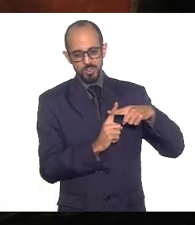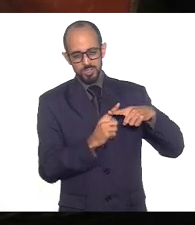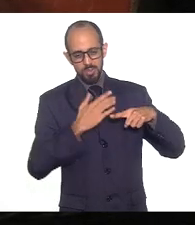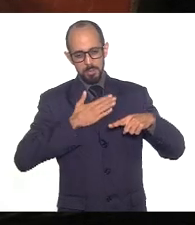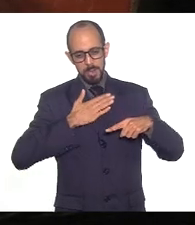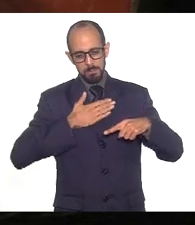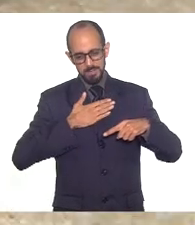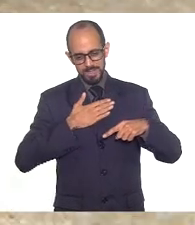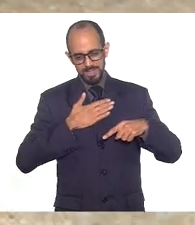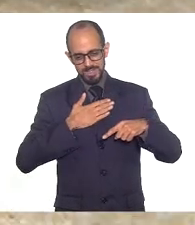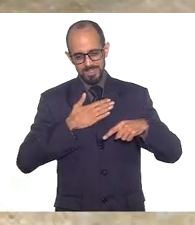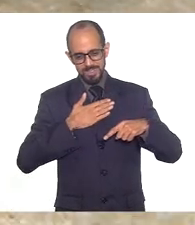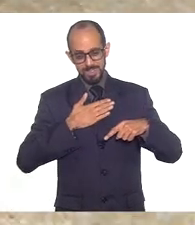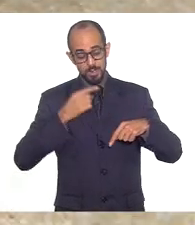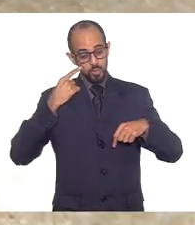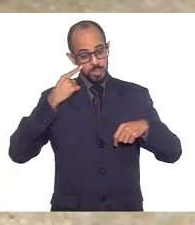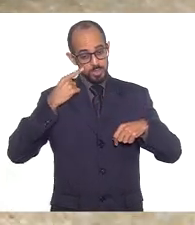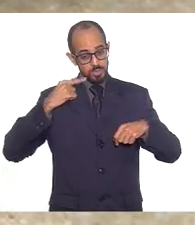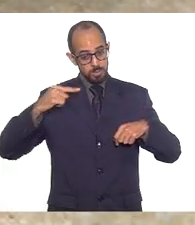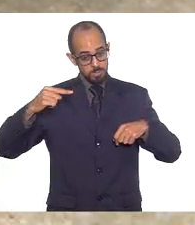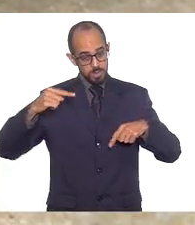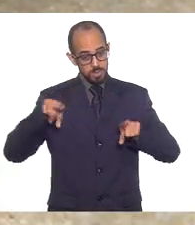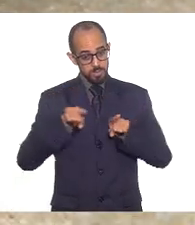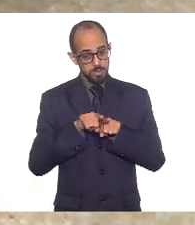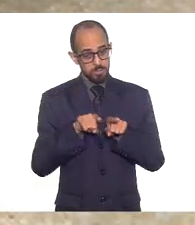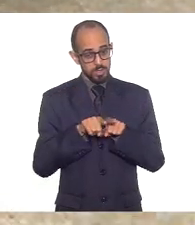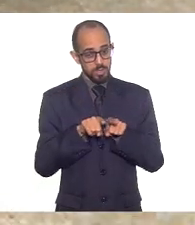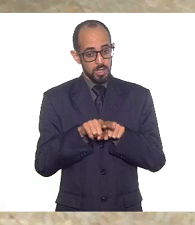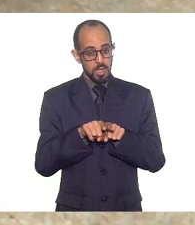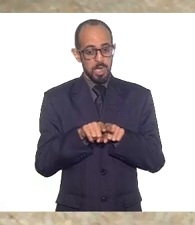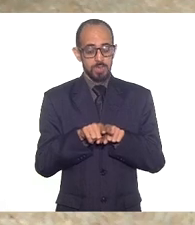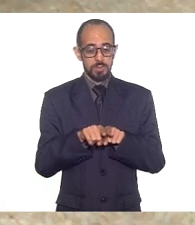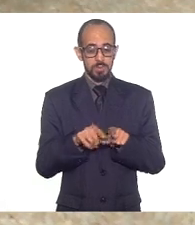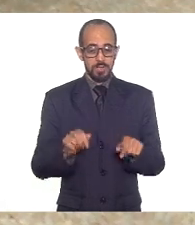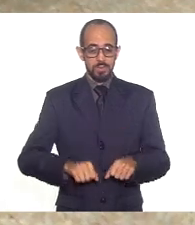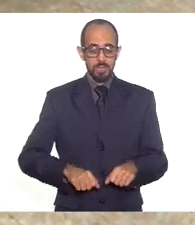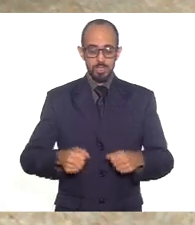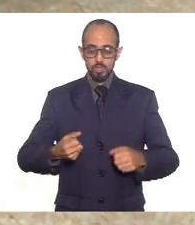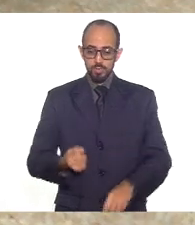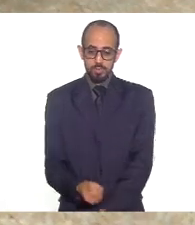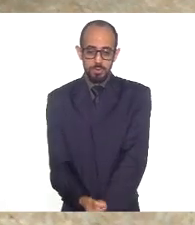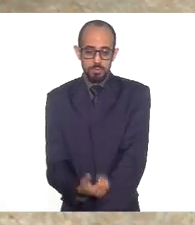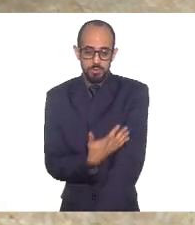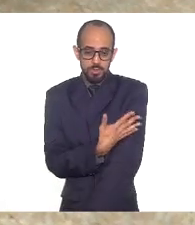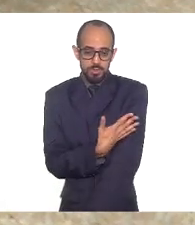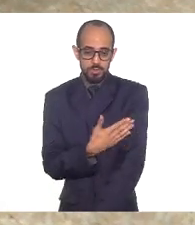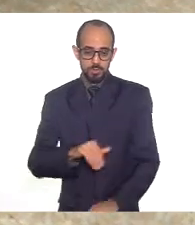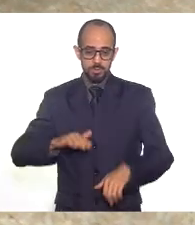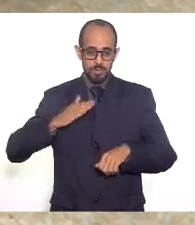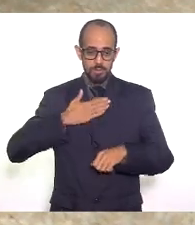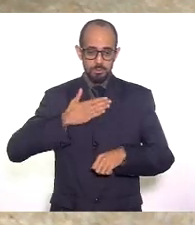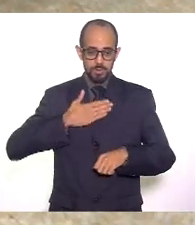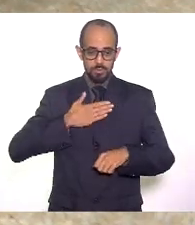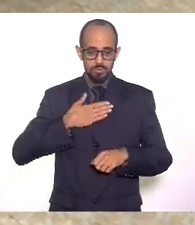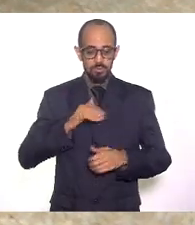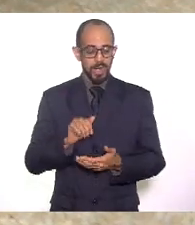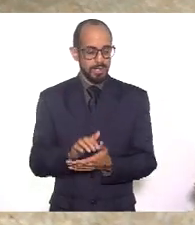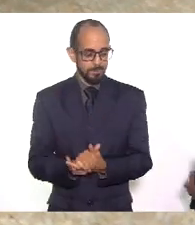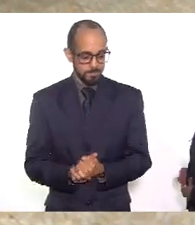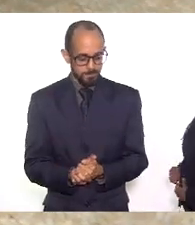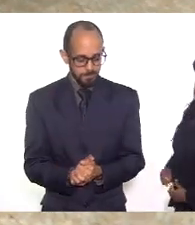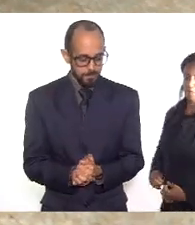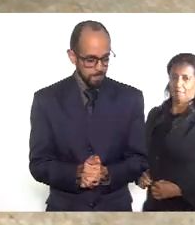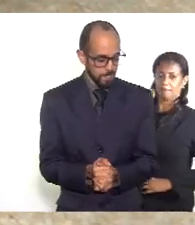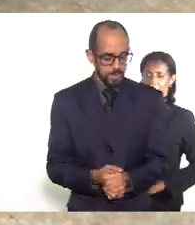possível e durante a semana presidente foi muito emocionante para mim porque eu fiz uma breve retrospectiva